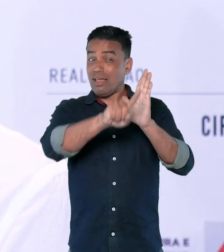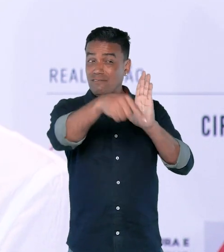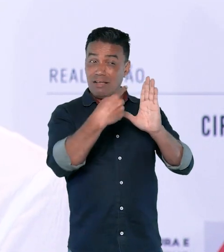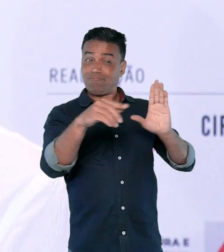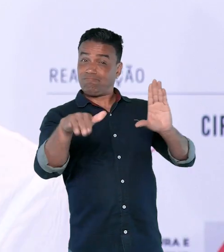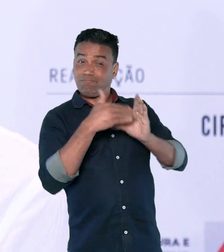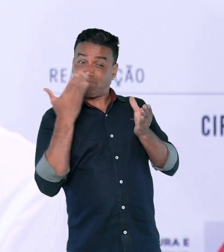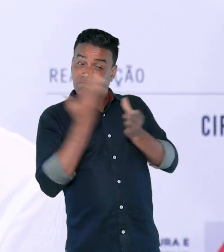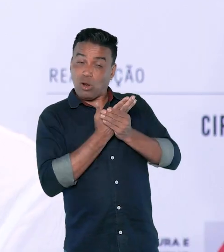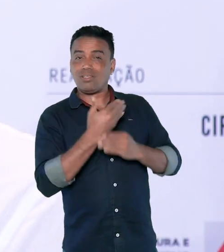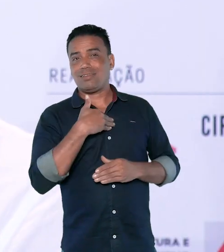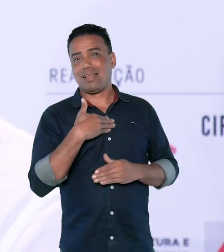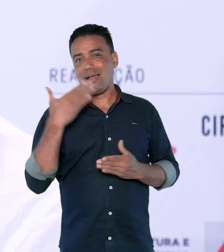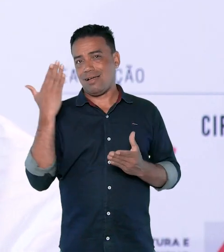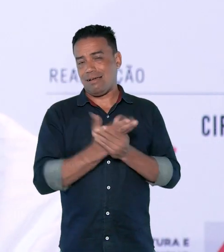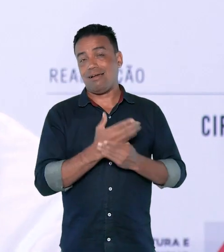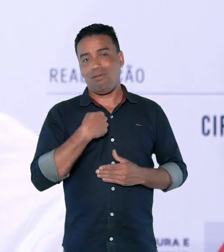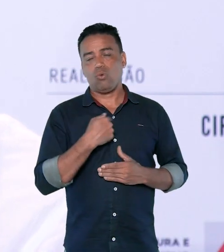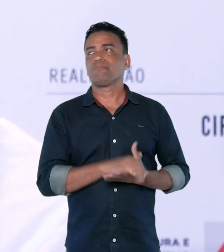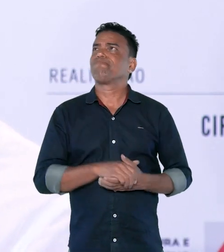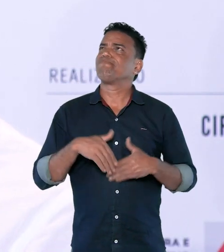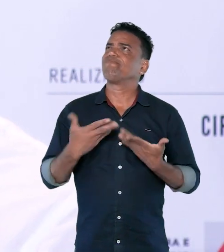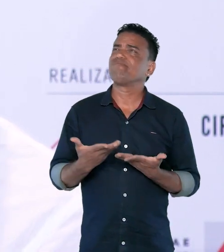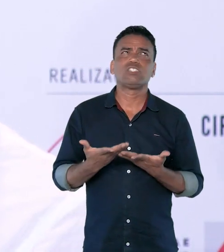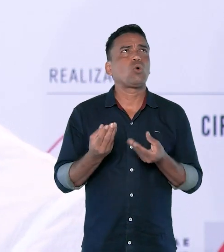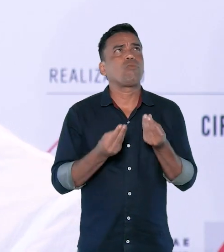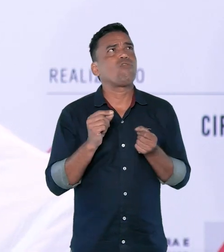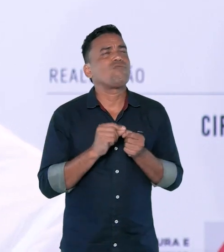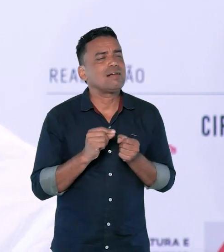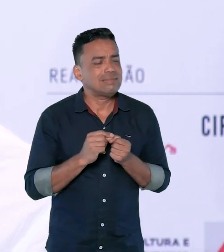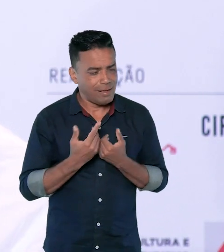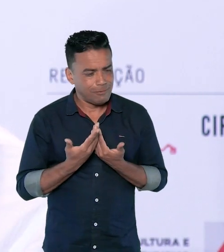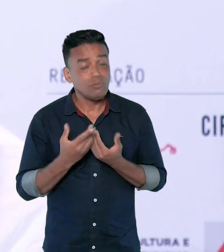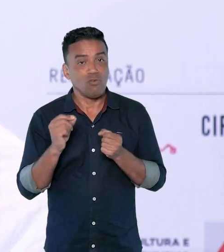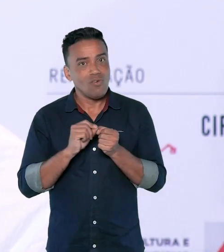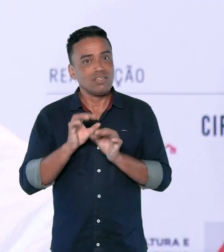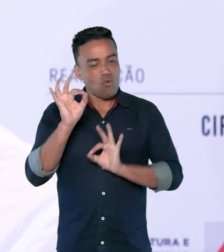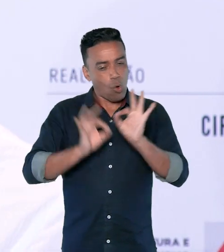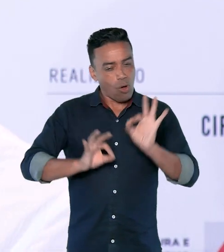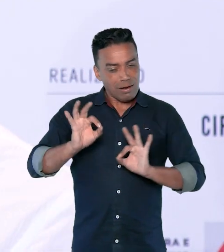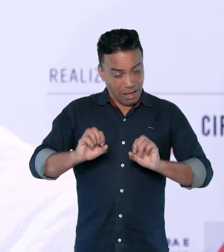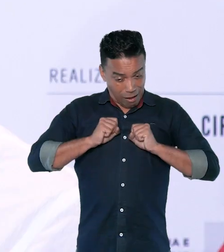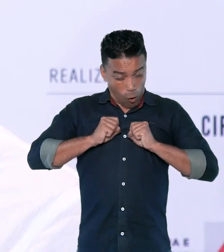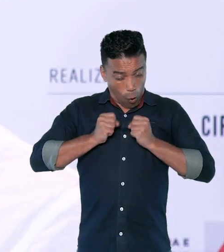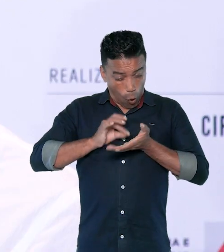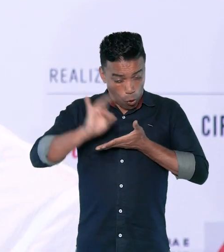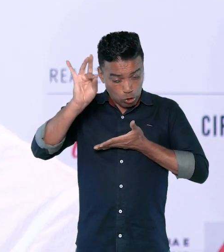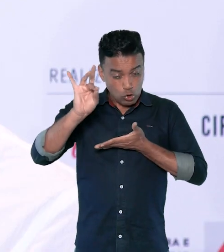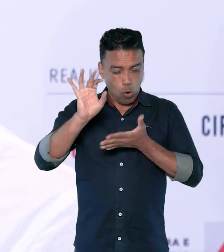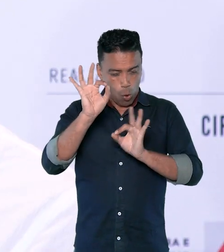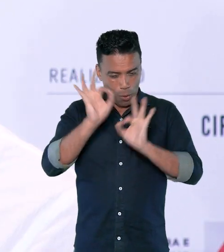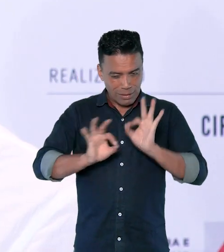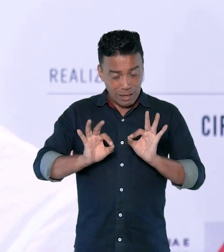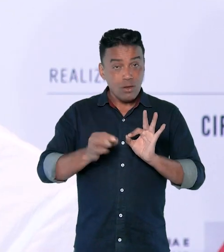processar. Né? Então, eu vou fazer o seguinte, eu vou organizar minha raiva. Como é que eu organizei